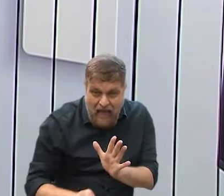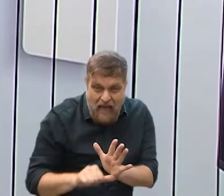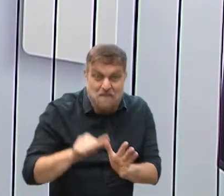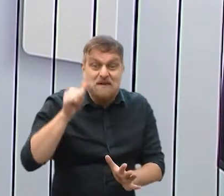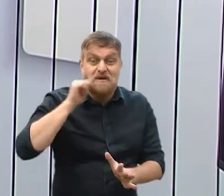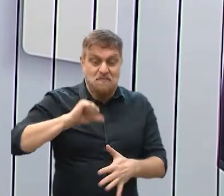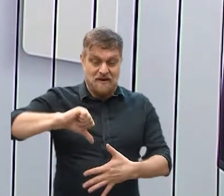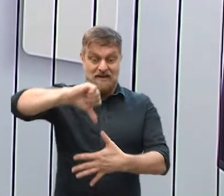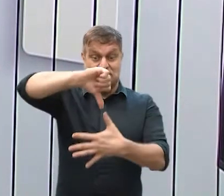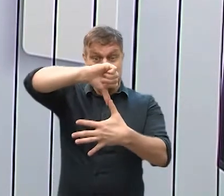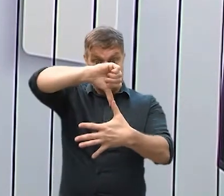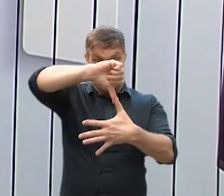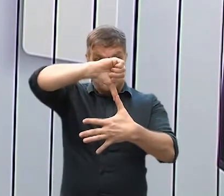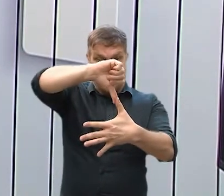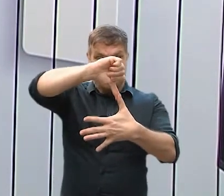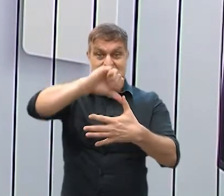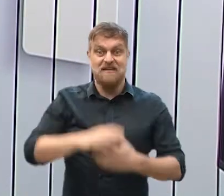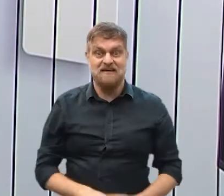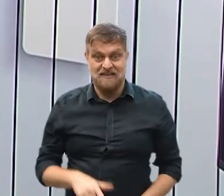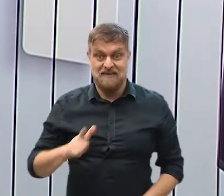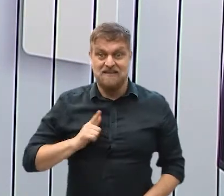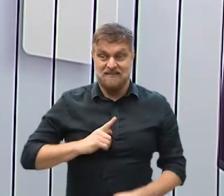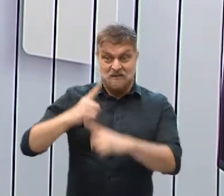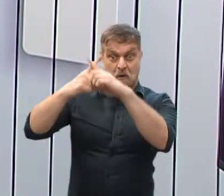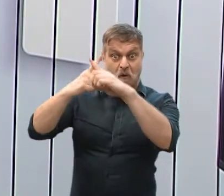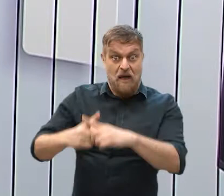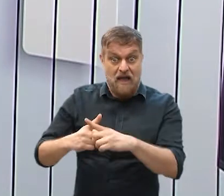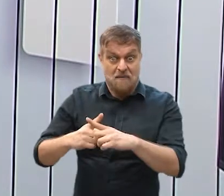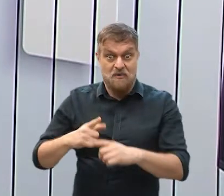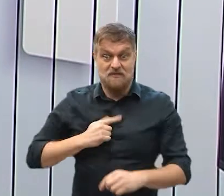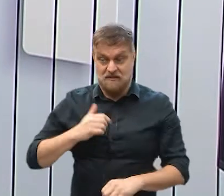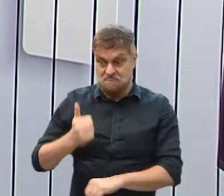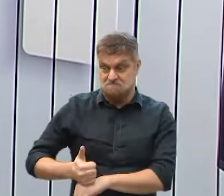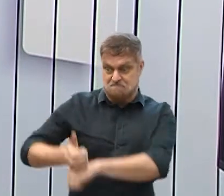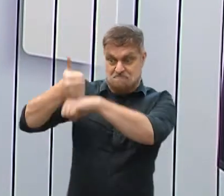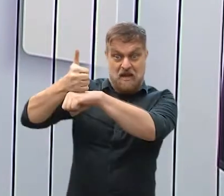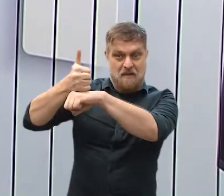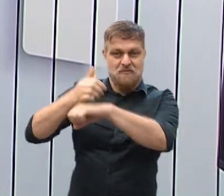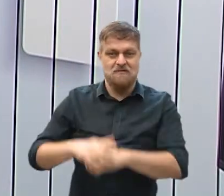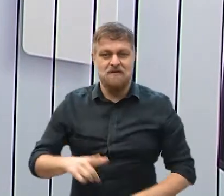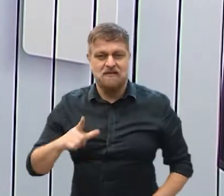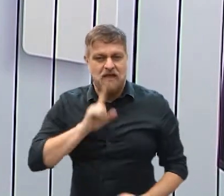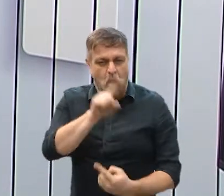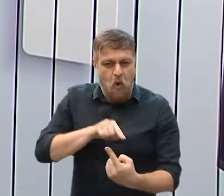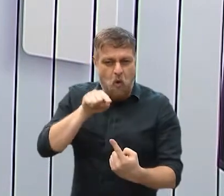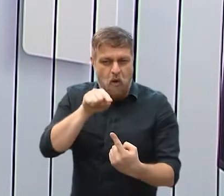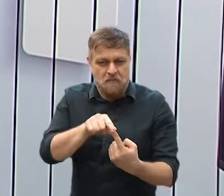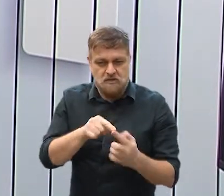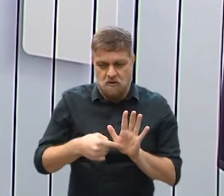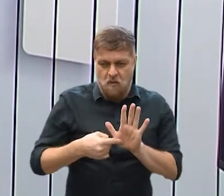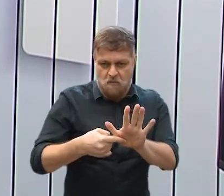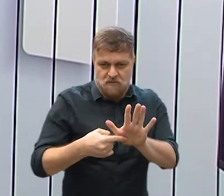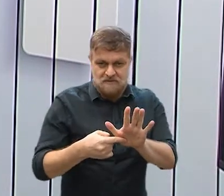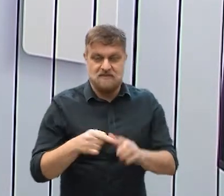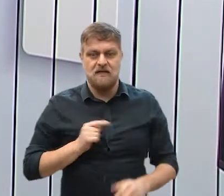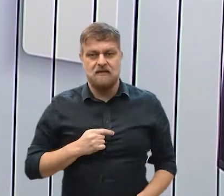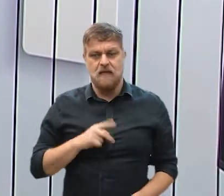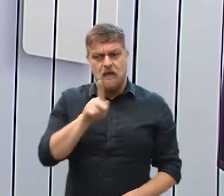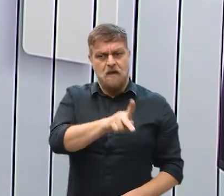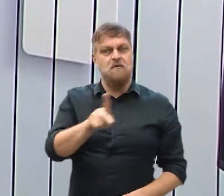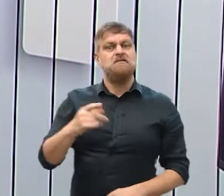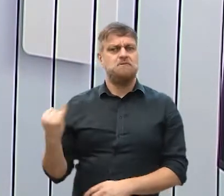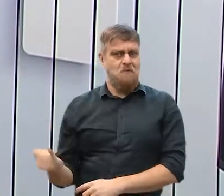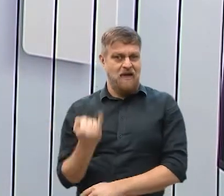mulher sul-americana a ser finalista, então, dessa premiação, que tem como objetivo destacar a importância